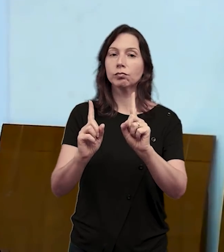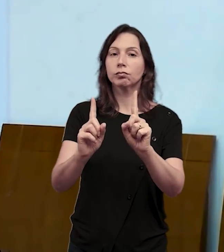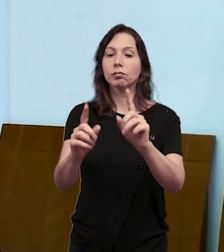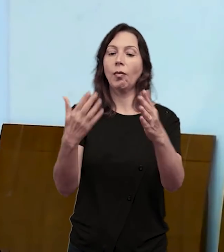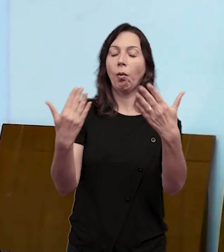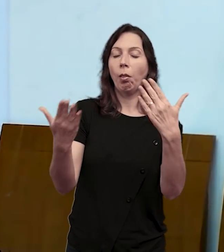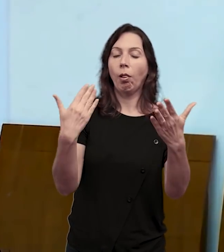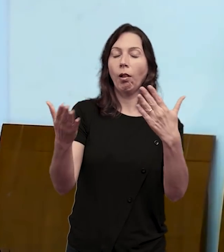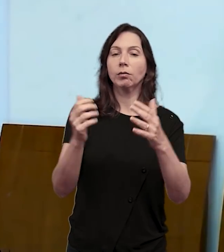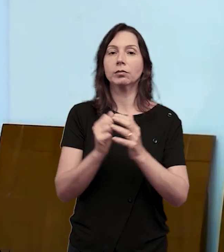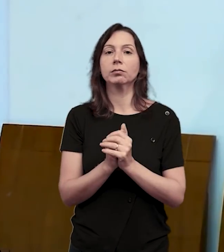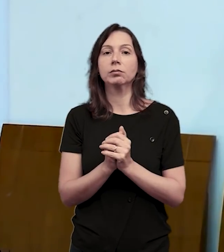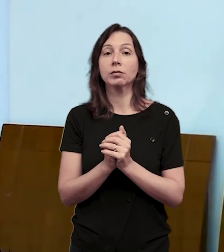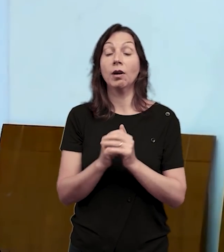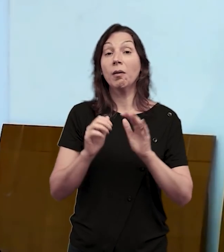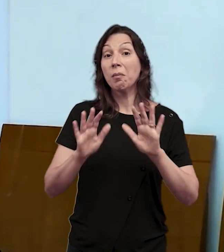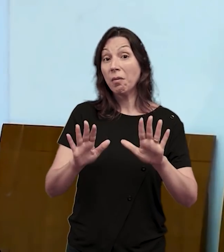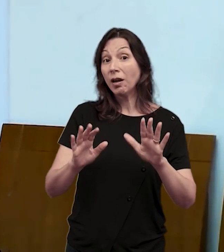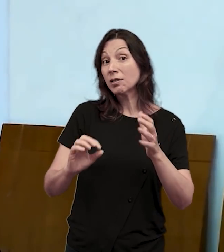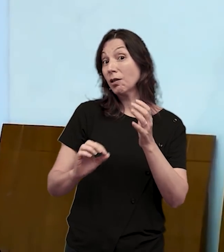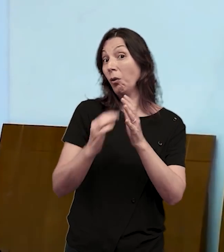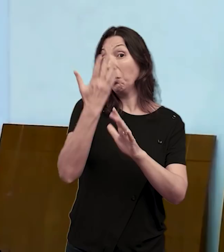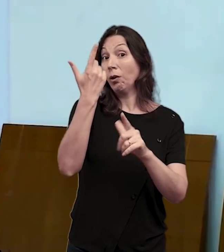Daqui a pouco, a coisa pega para o seu lado.